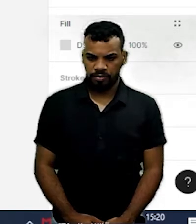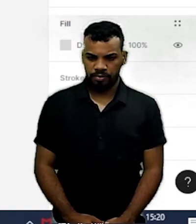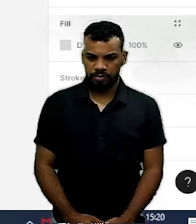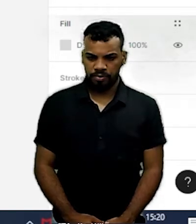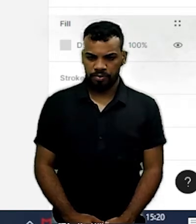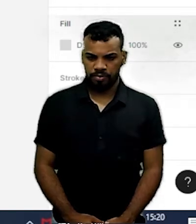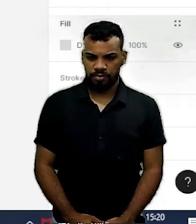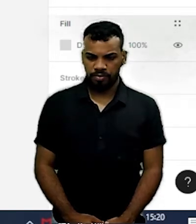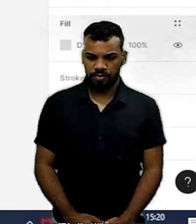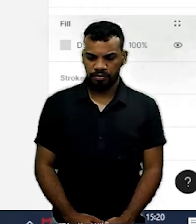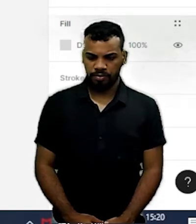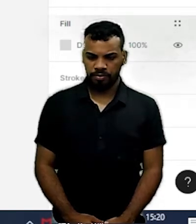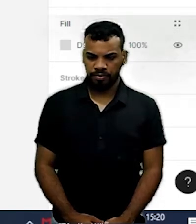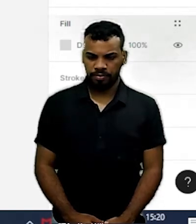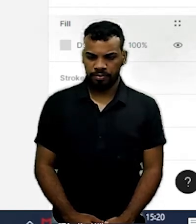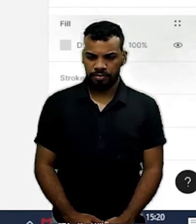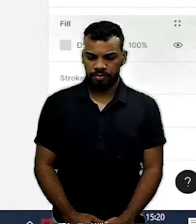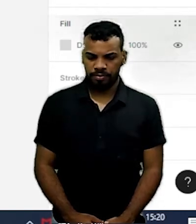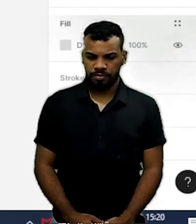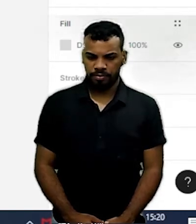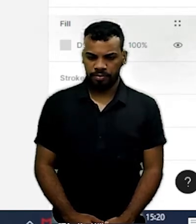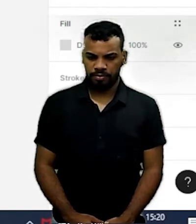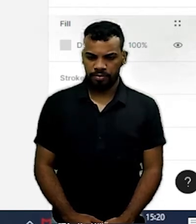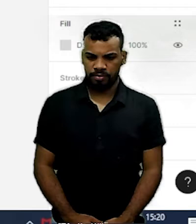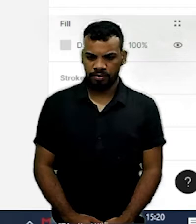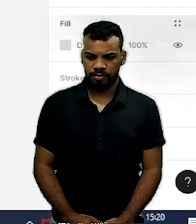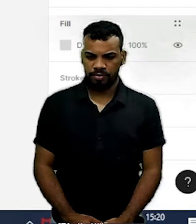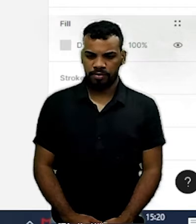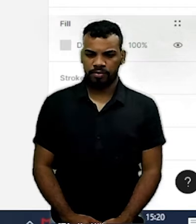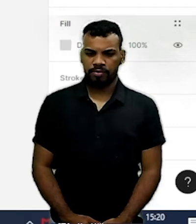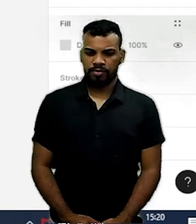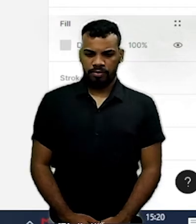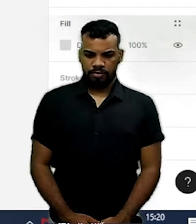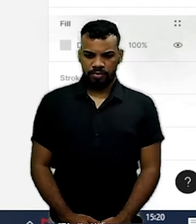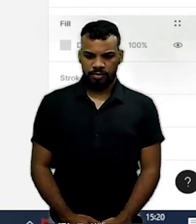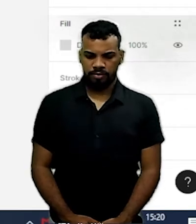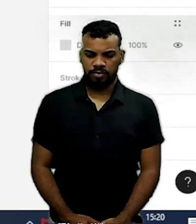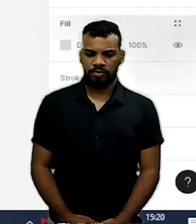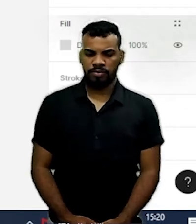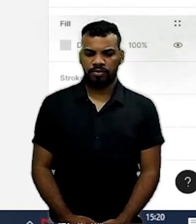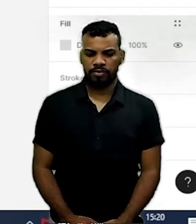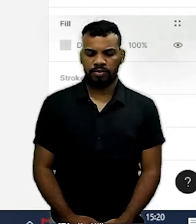No count, eu posso botar uma estrela de 3 pontas.